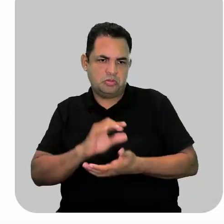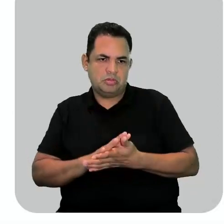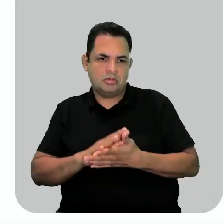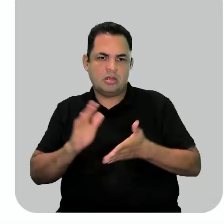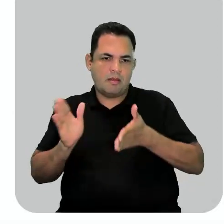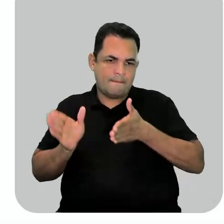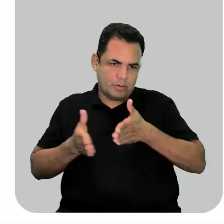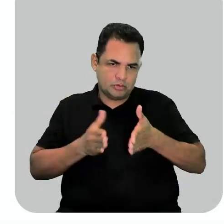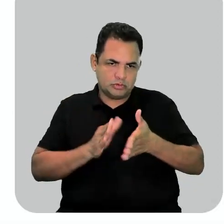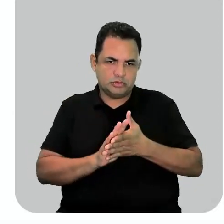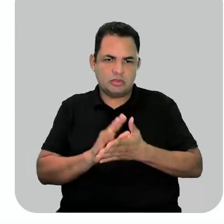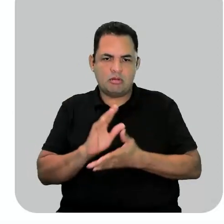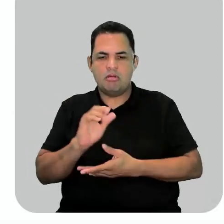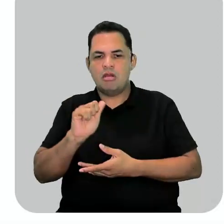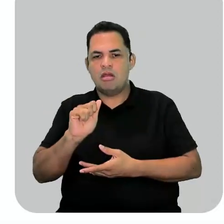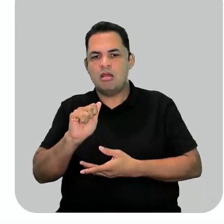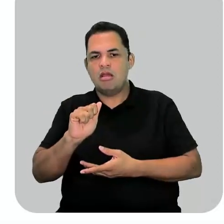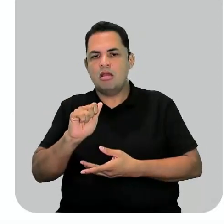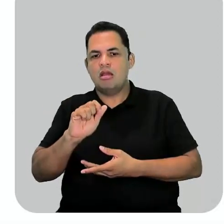ADH, que é o hormônio